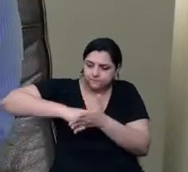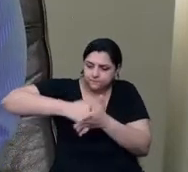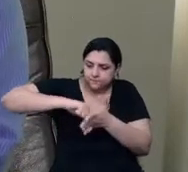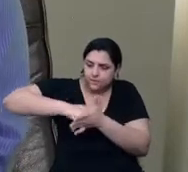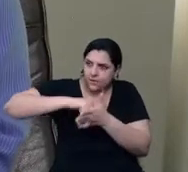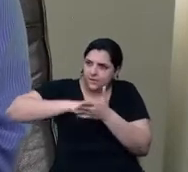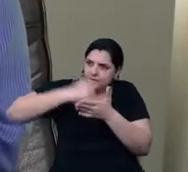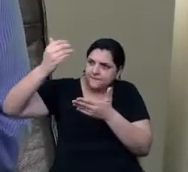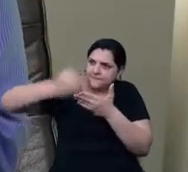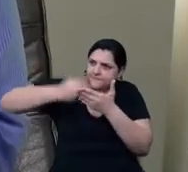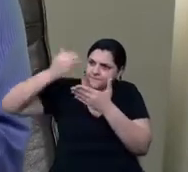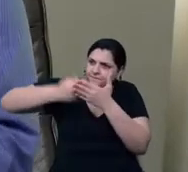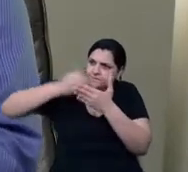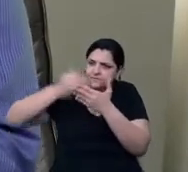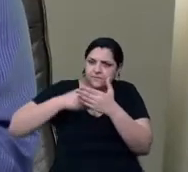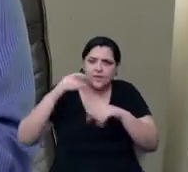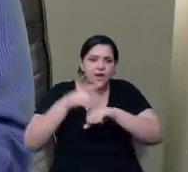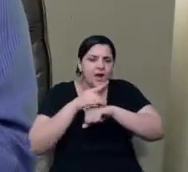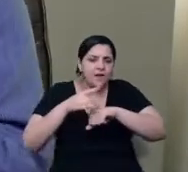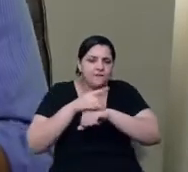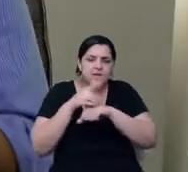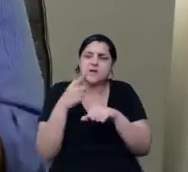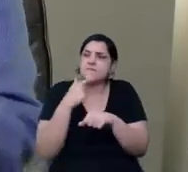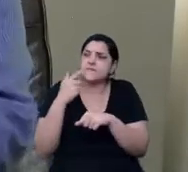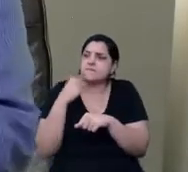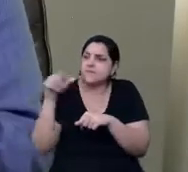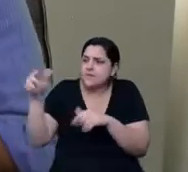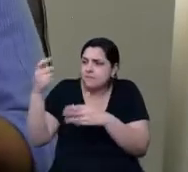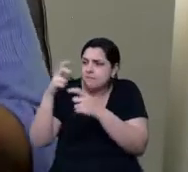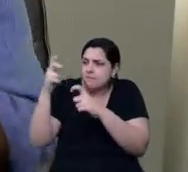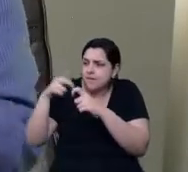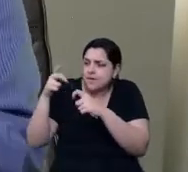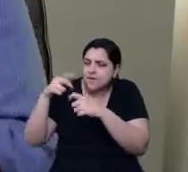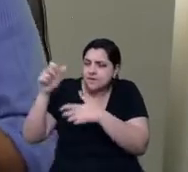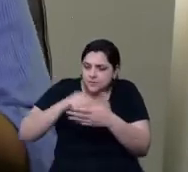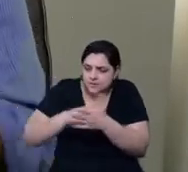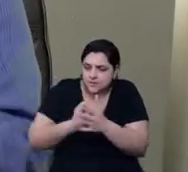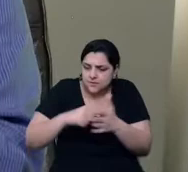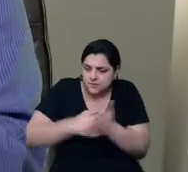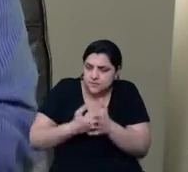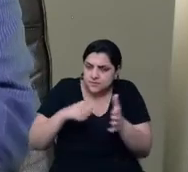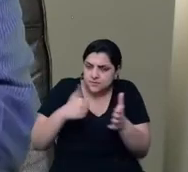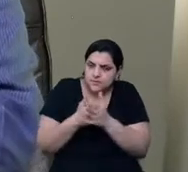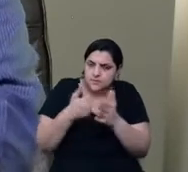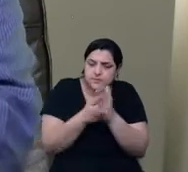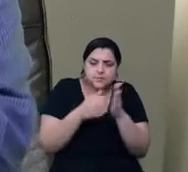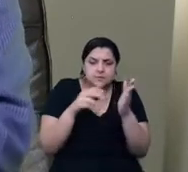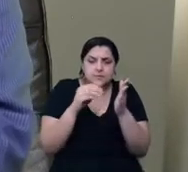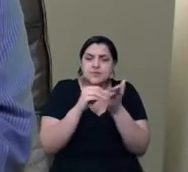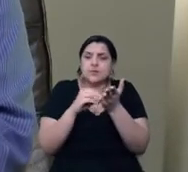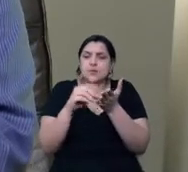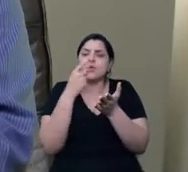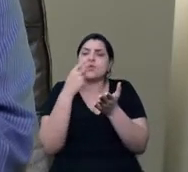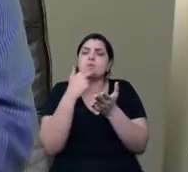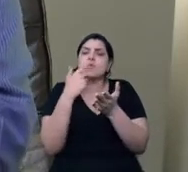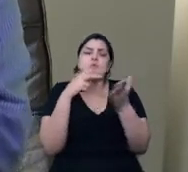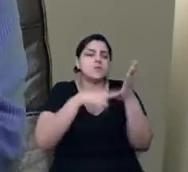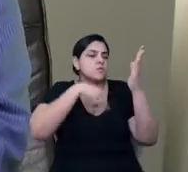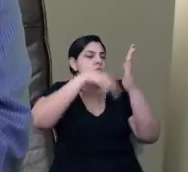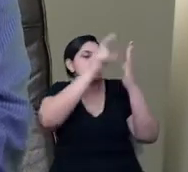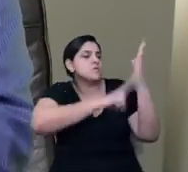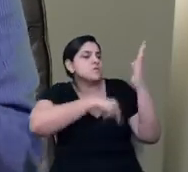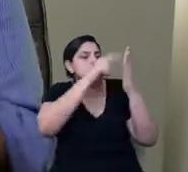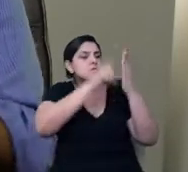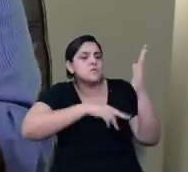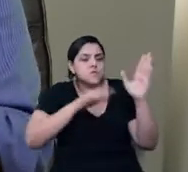do carvão, um preto, um vermelho de uma pedra. E aquilo ali a gente vai usando, faz um pigmento, faz uma tinta para poder